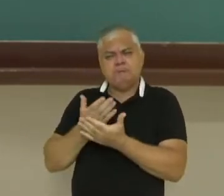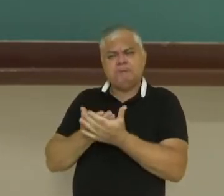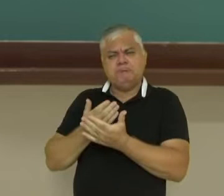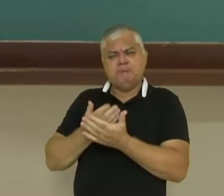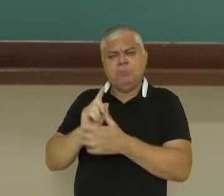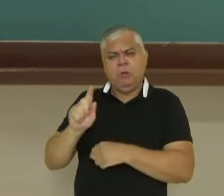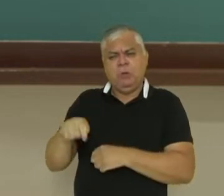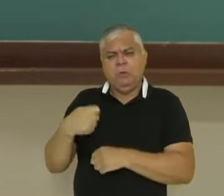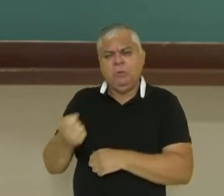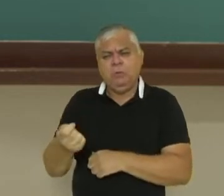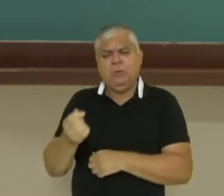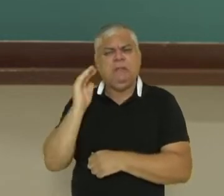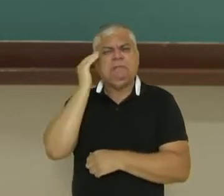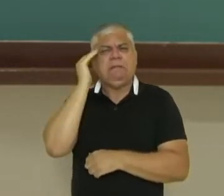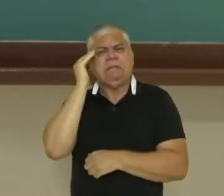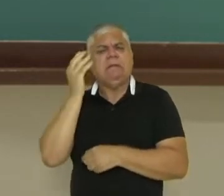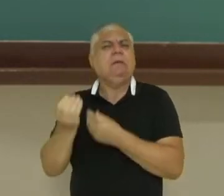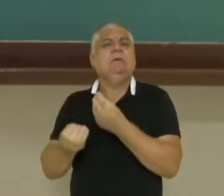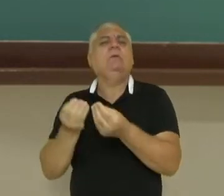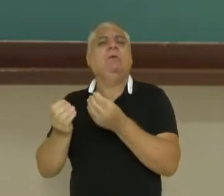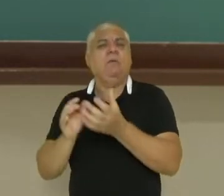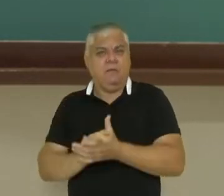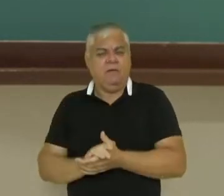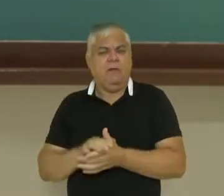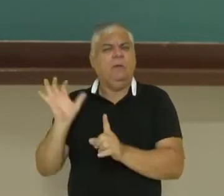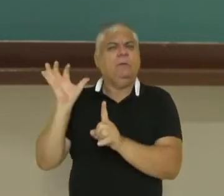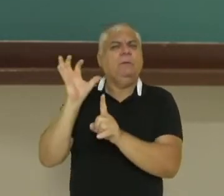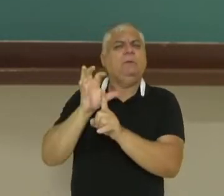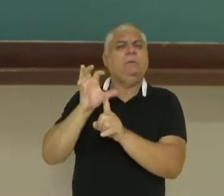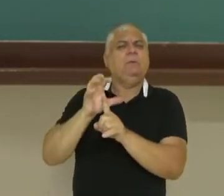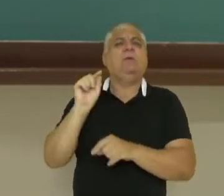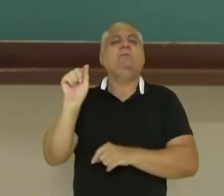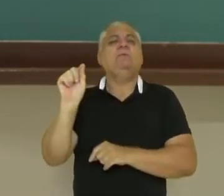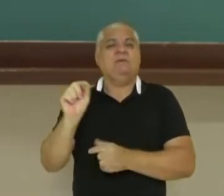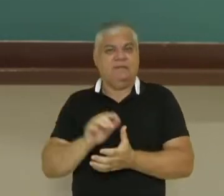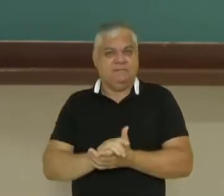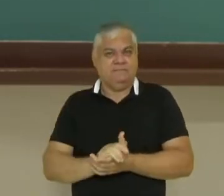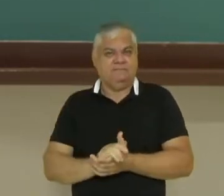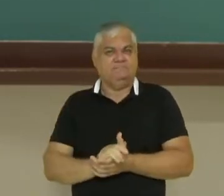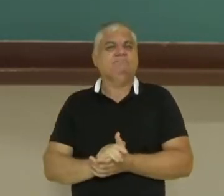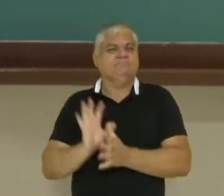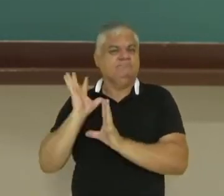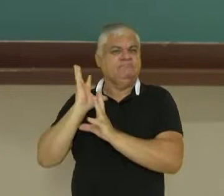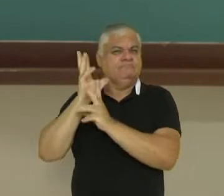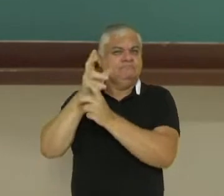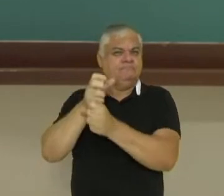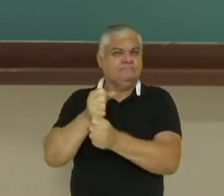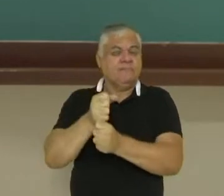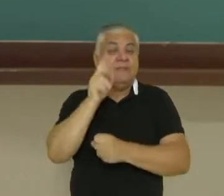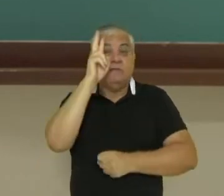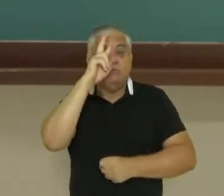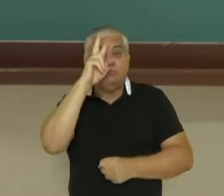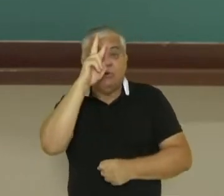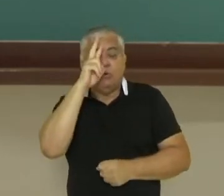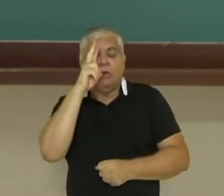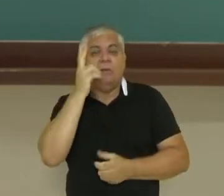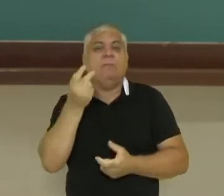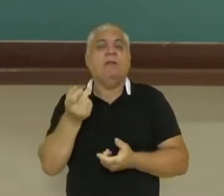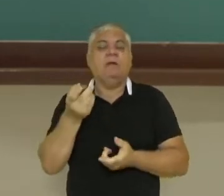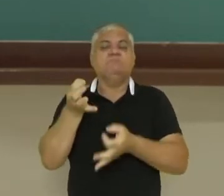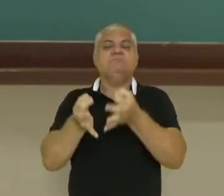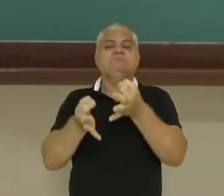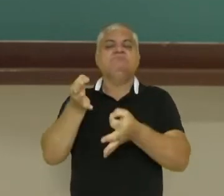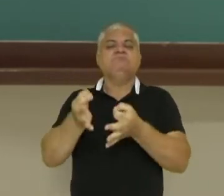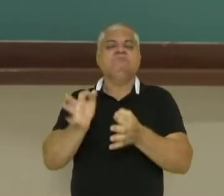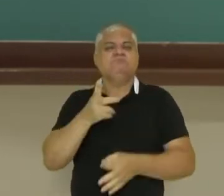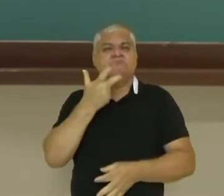isso, entender sobre isso, certo? Então, para isso nós temos que resgatar alguns pontos históricos, né? Para poder justificar qual